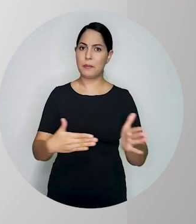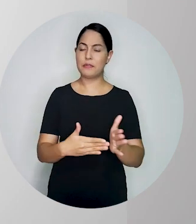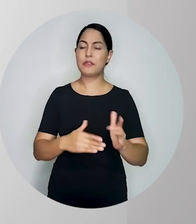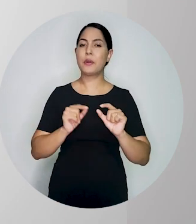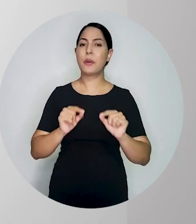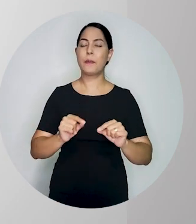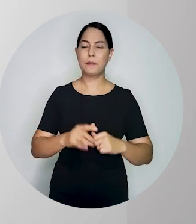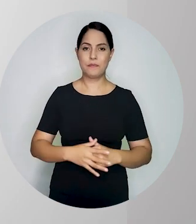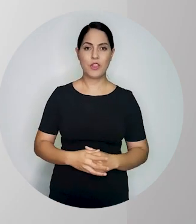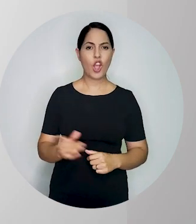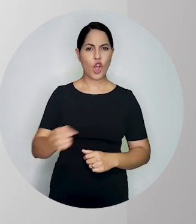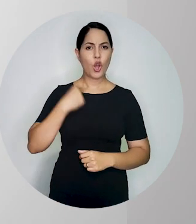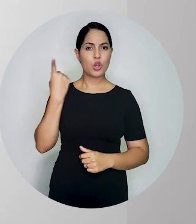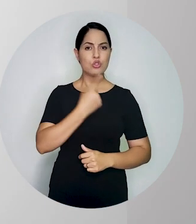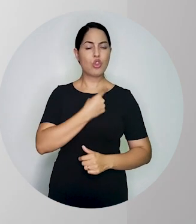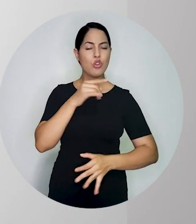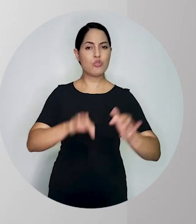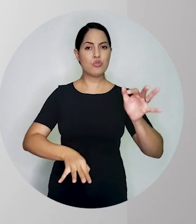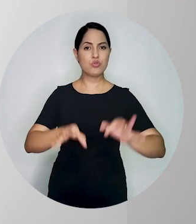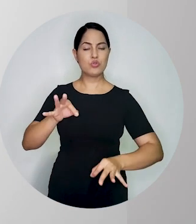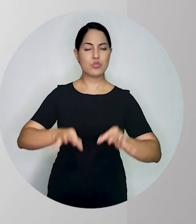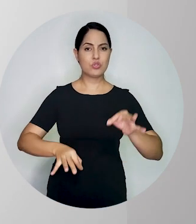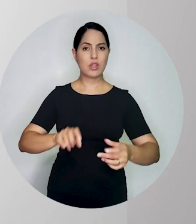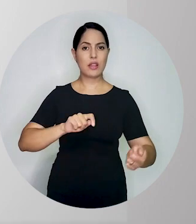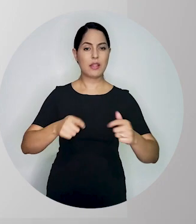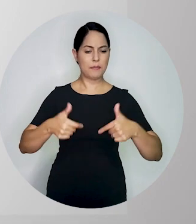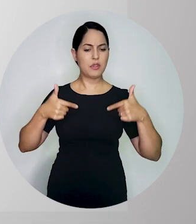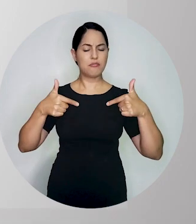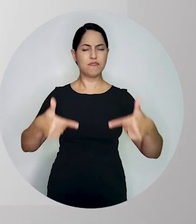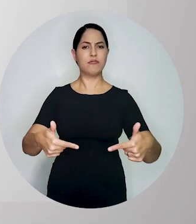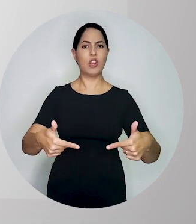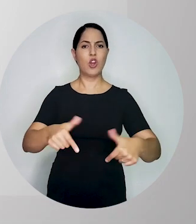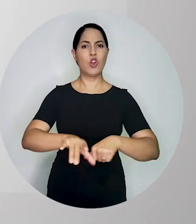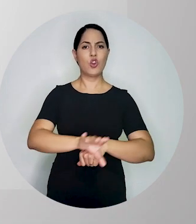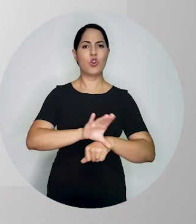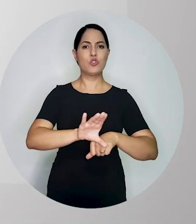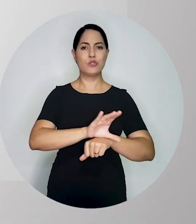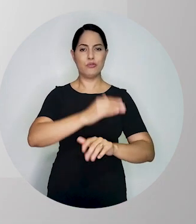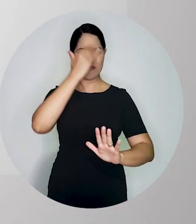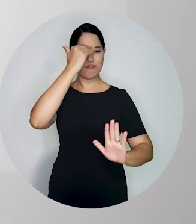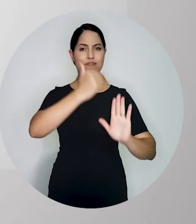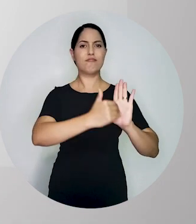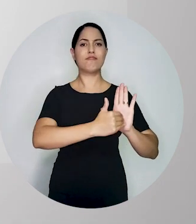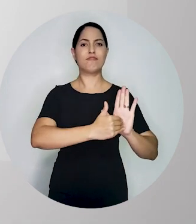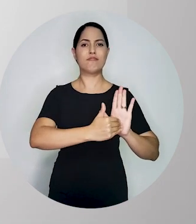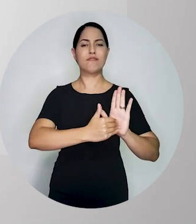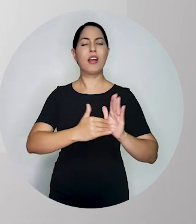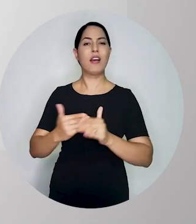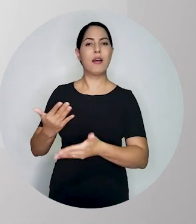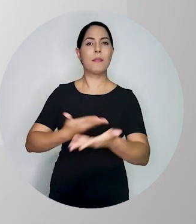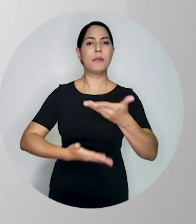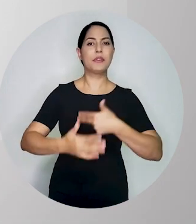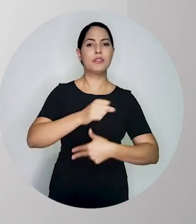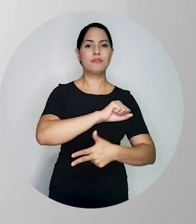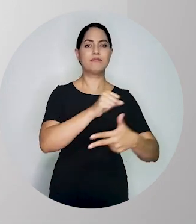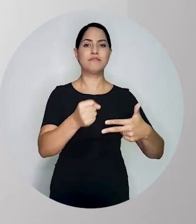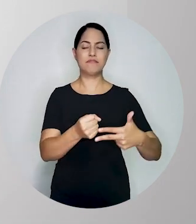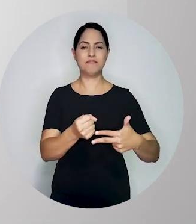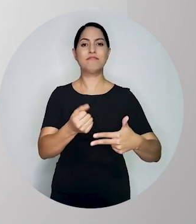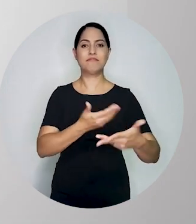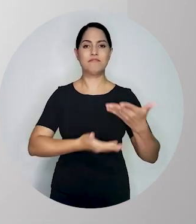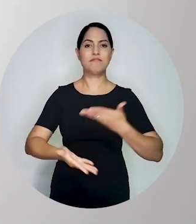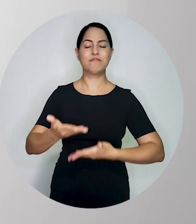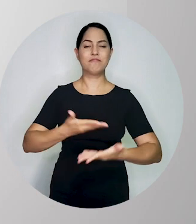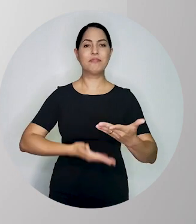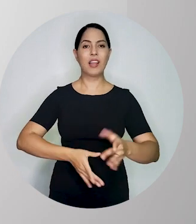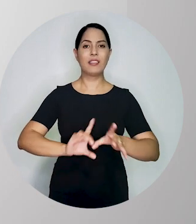pelo fortalecimento do sistema de justiça e da Constituição Federal. Esse é o único caminho para a promoção da harmonia entre os poderes e os pilares